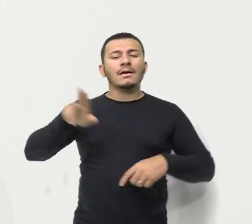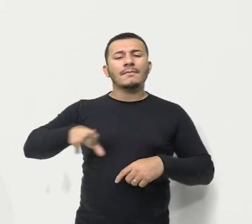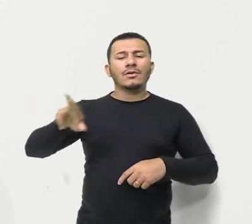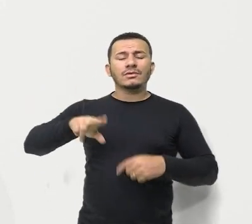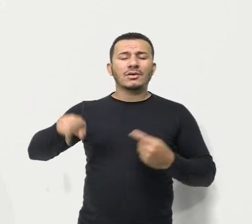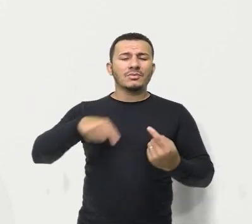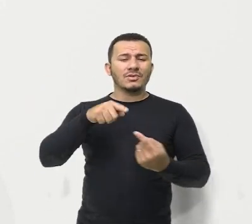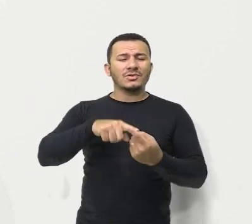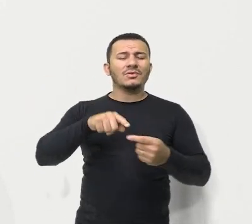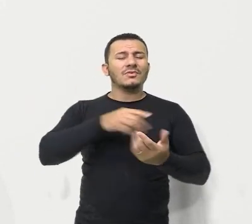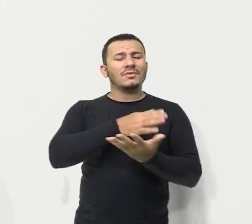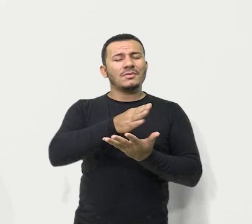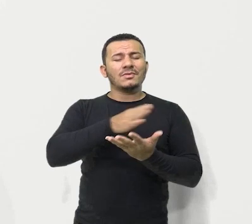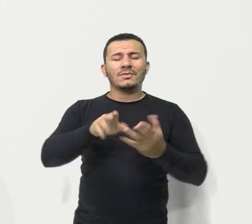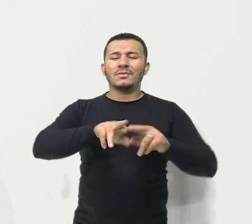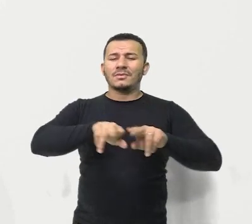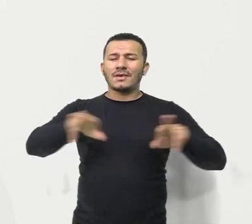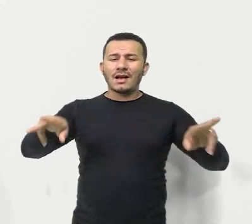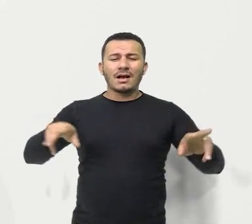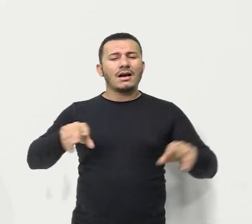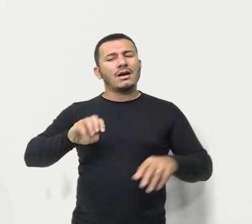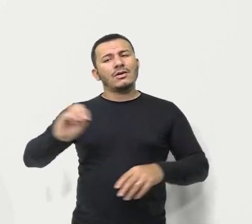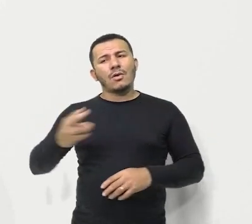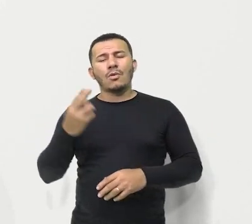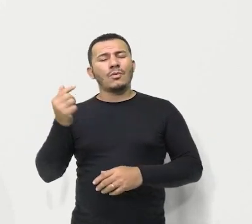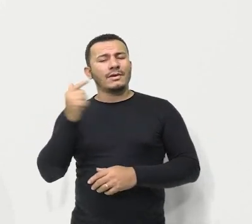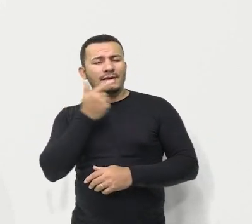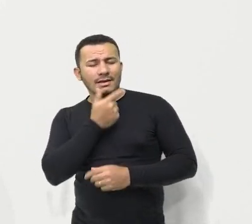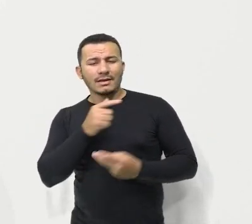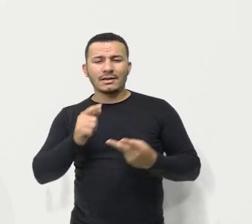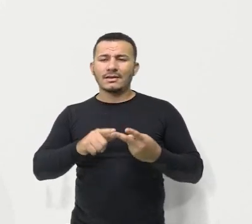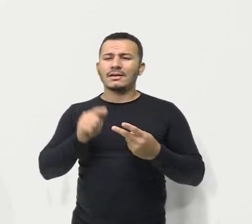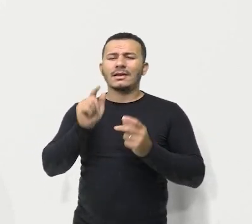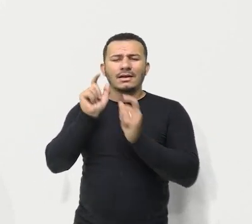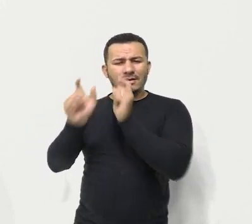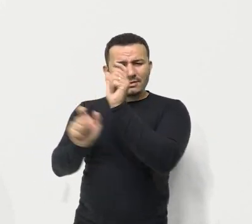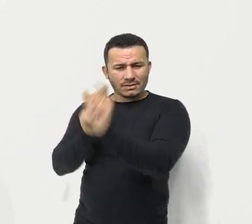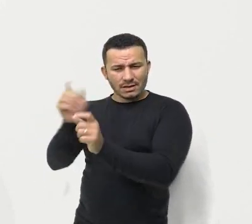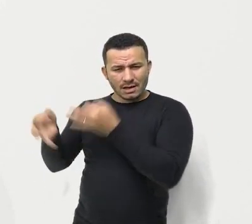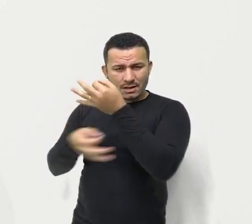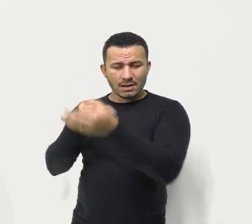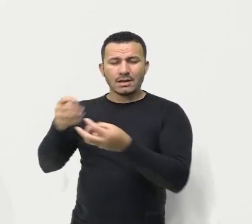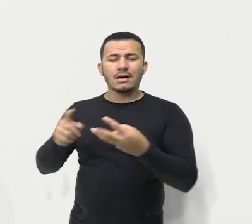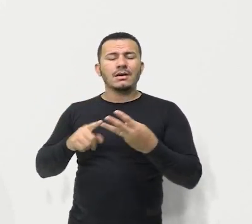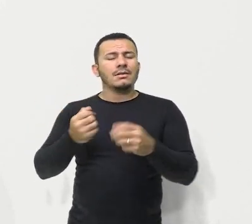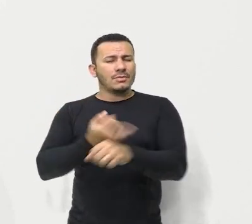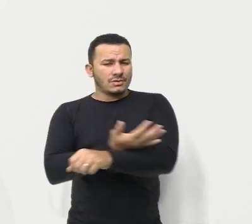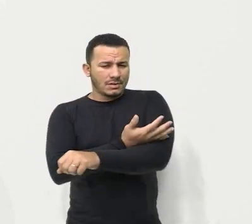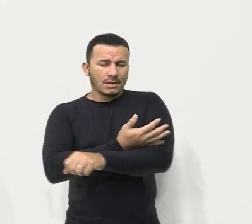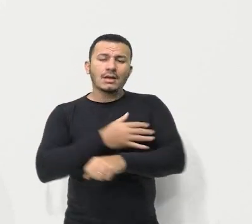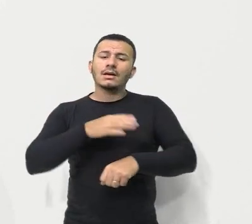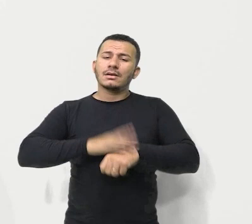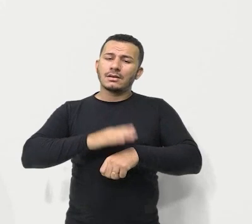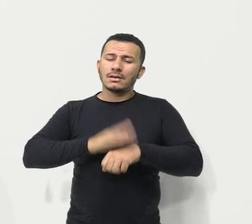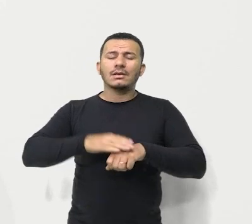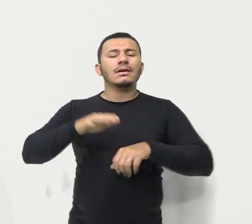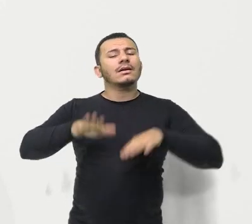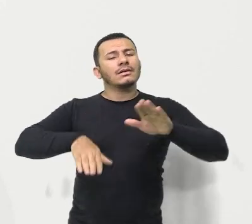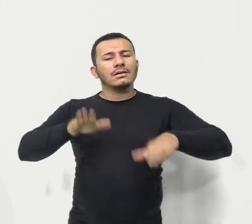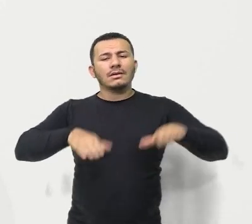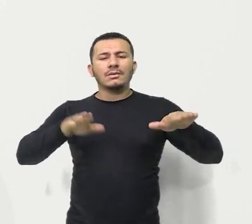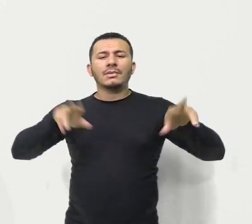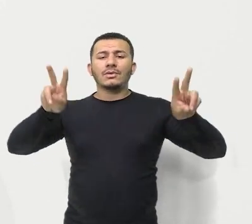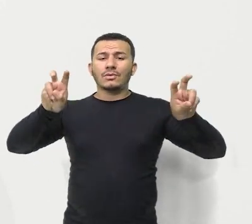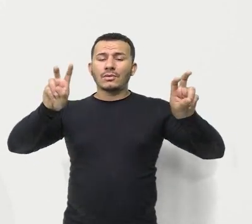diferentes objetivos. Fazer rir, criticar, emocionar e assim por diante. Tudo depende do gênero